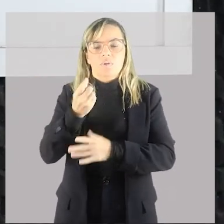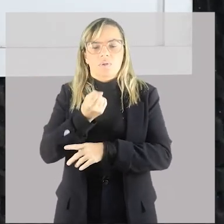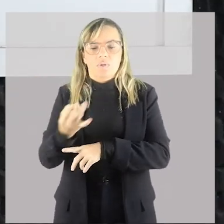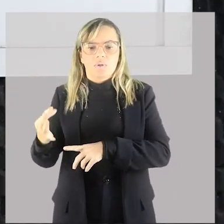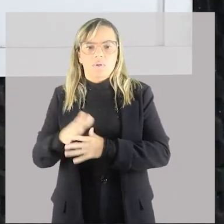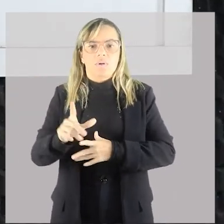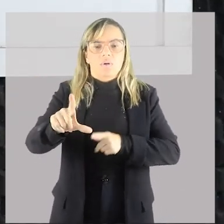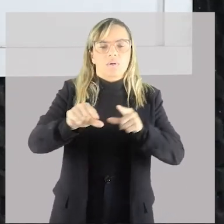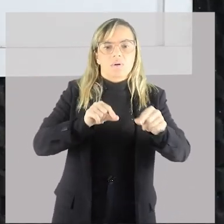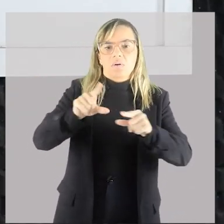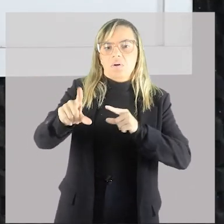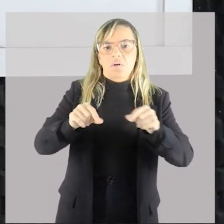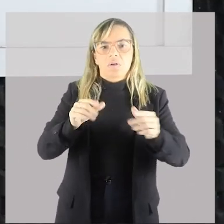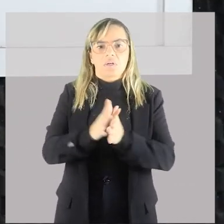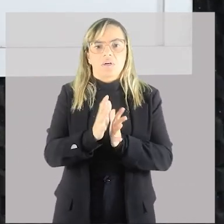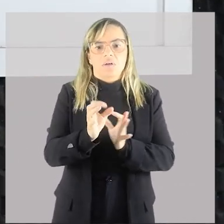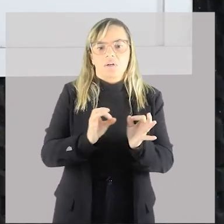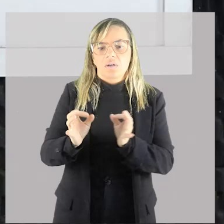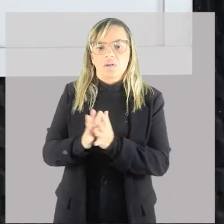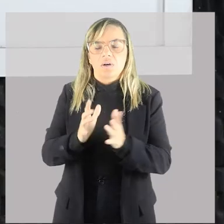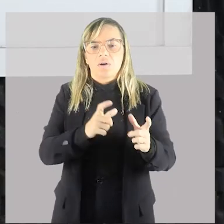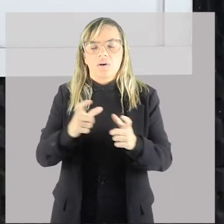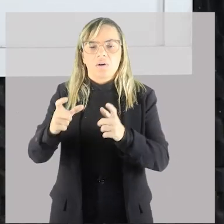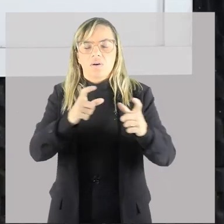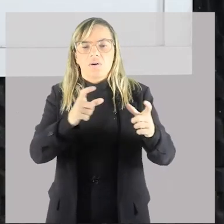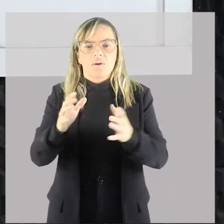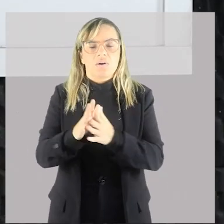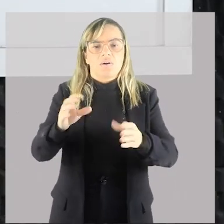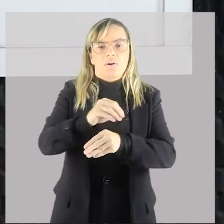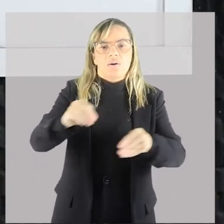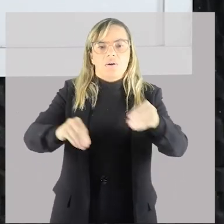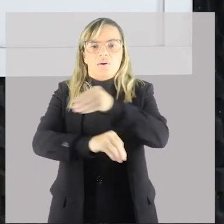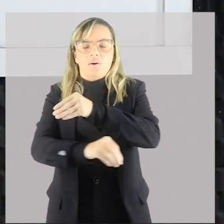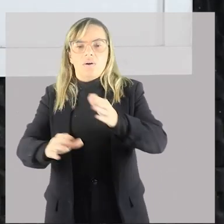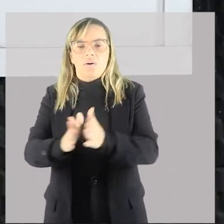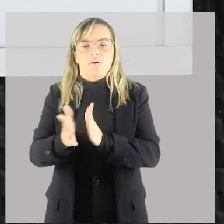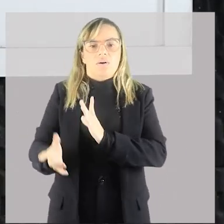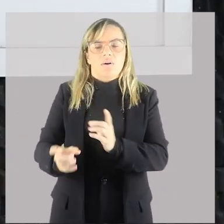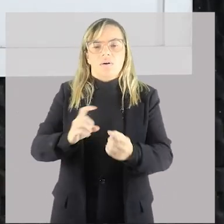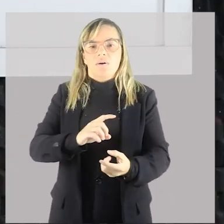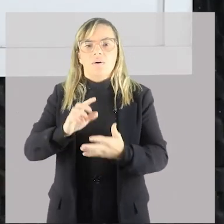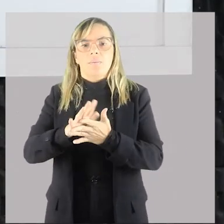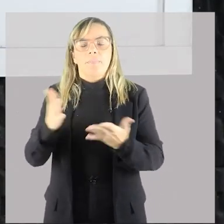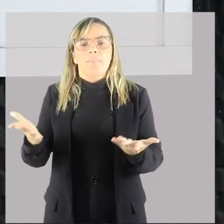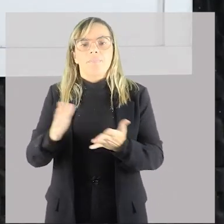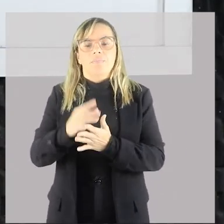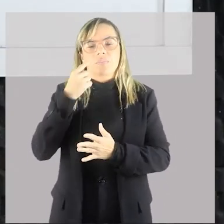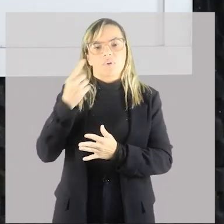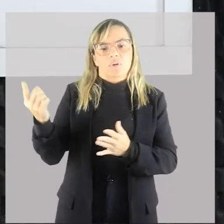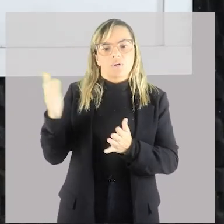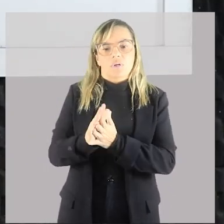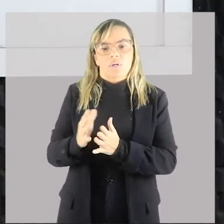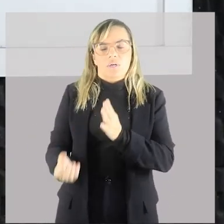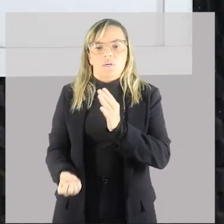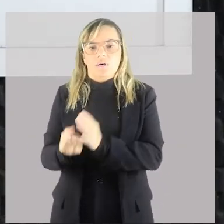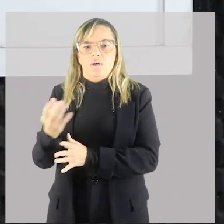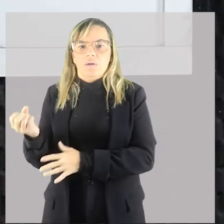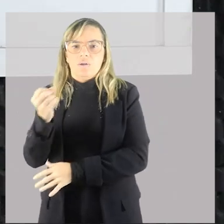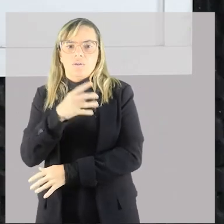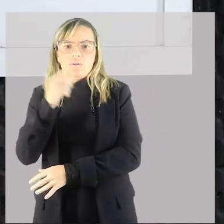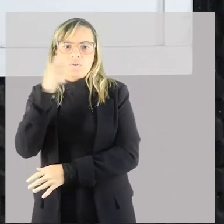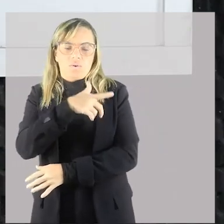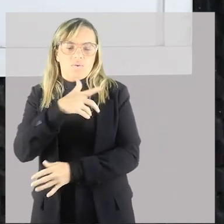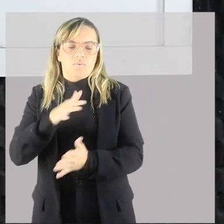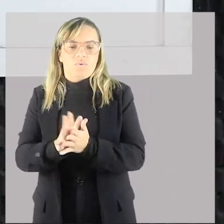tá? Quando isso acontecer, quando a troca de um elemento pelo outro, ele forma um novo grupo, aí é esse carinha